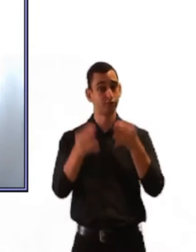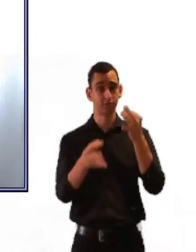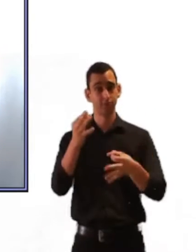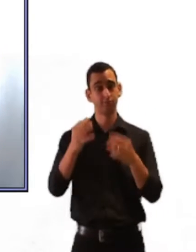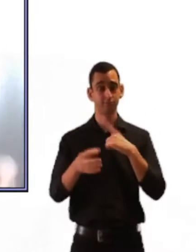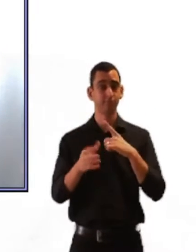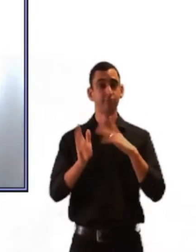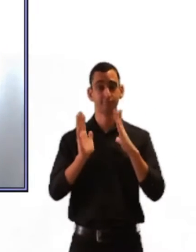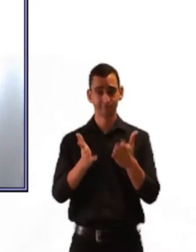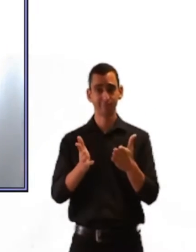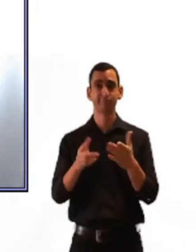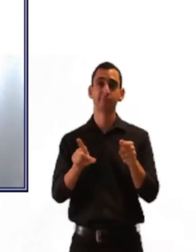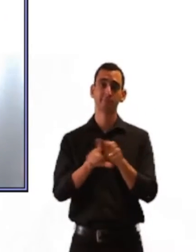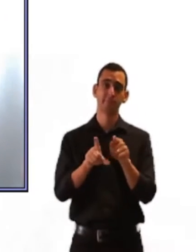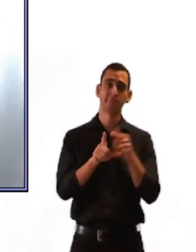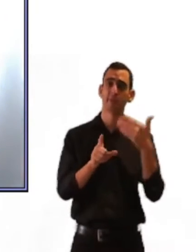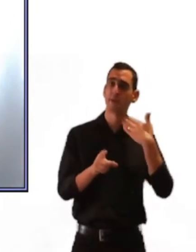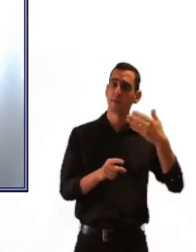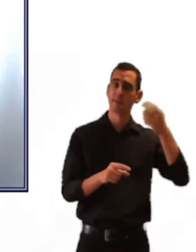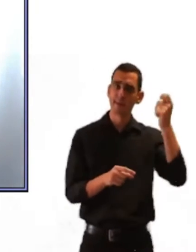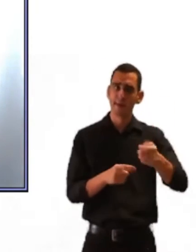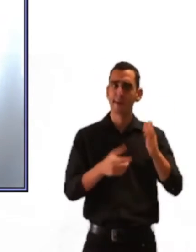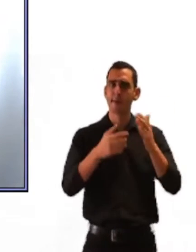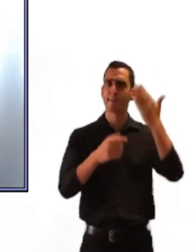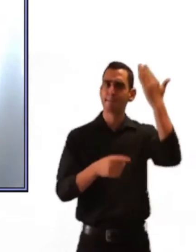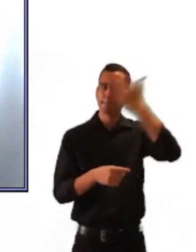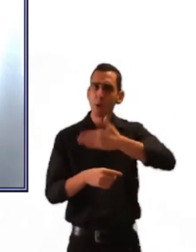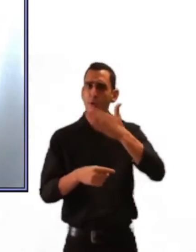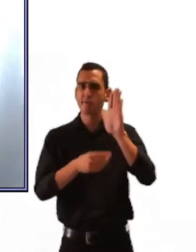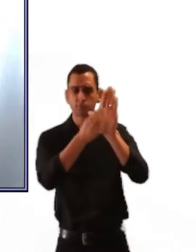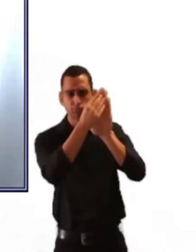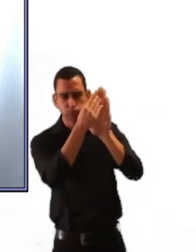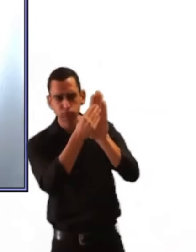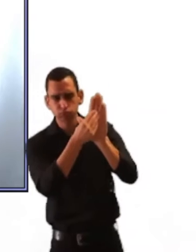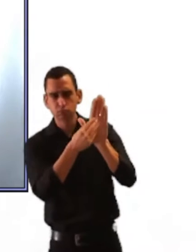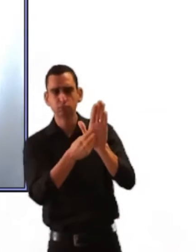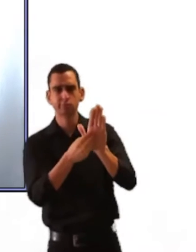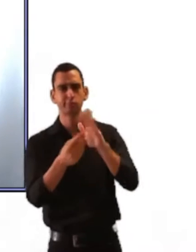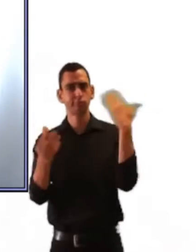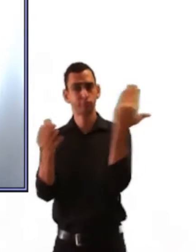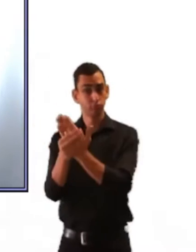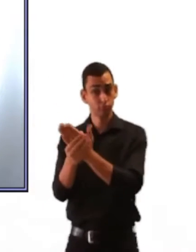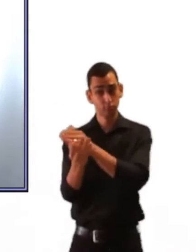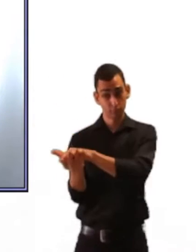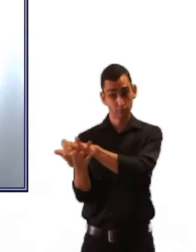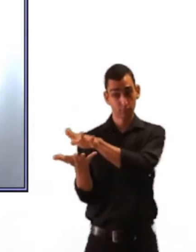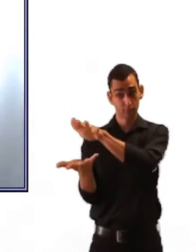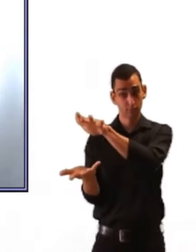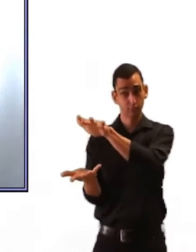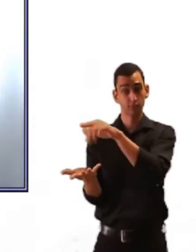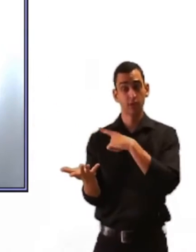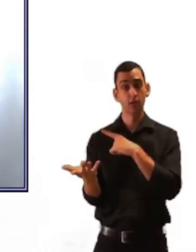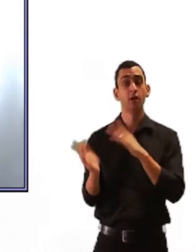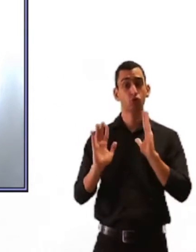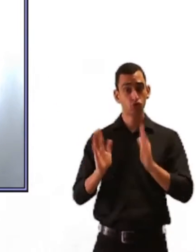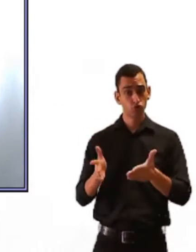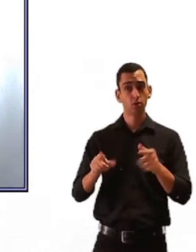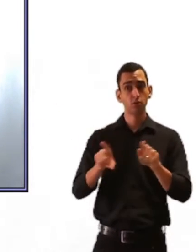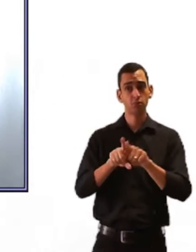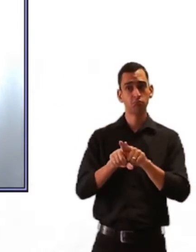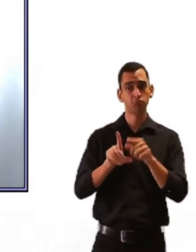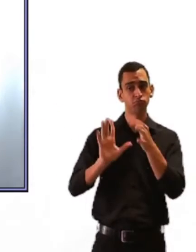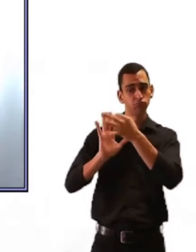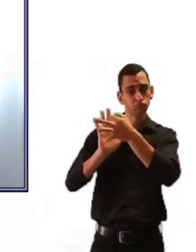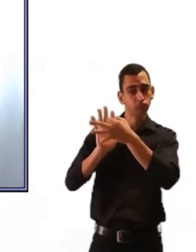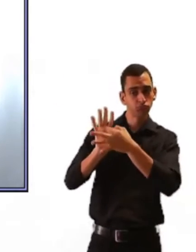né? De o juiz tem que decidir com base nas provas, tem que decidir com base nos autos, o juiz tem que formar a sua convicção com os fatos e com